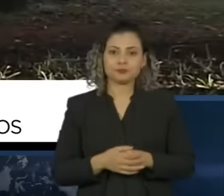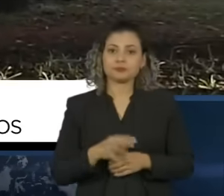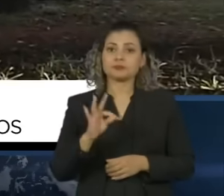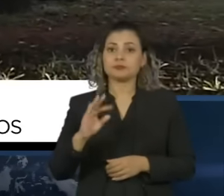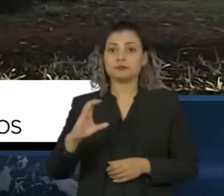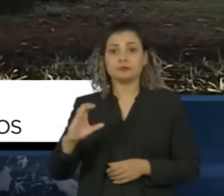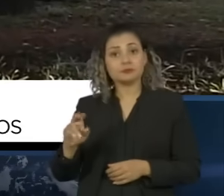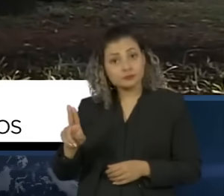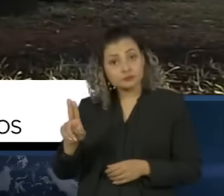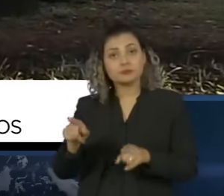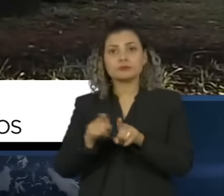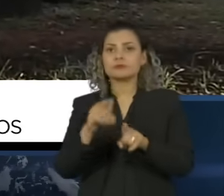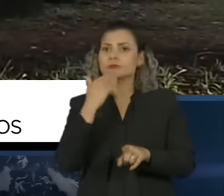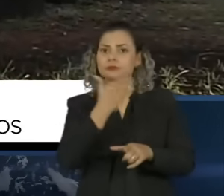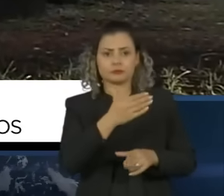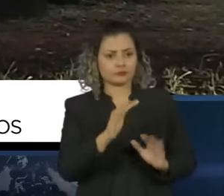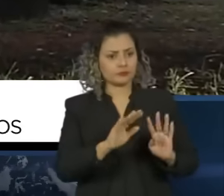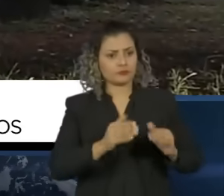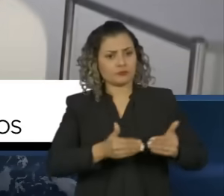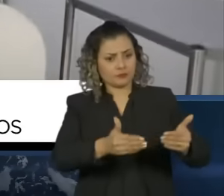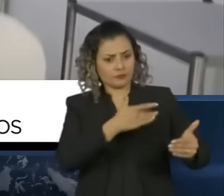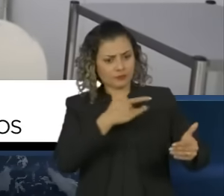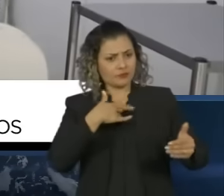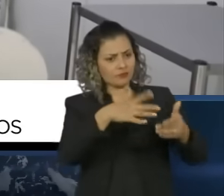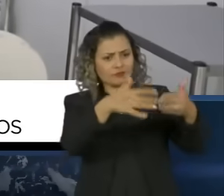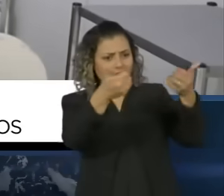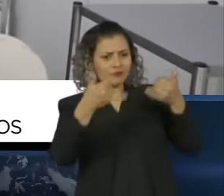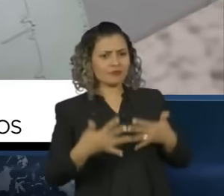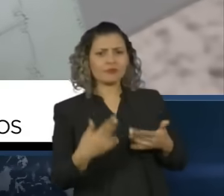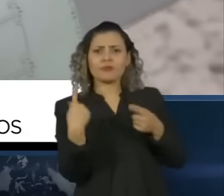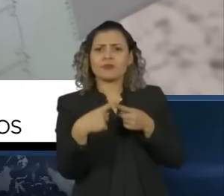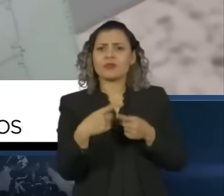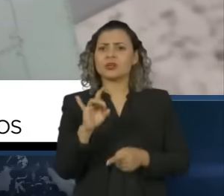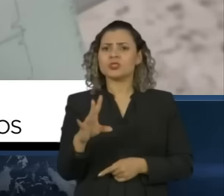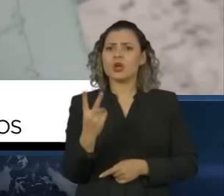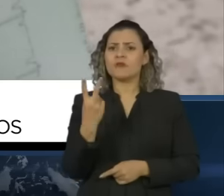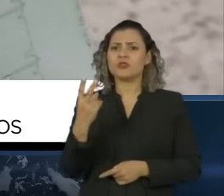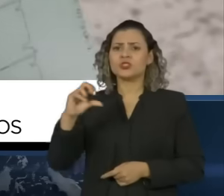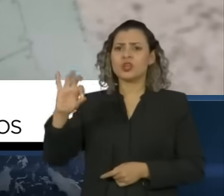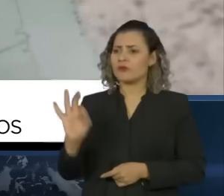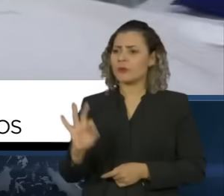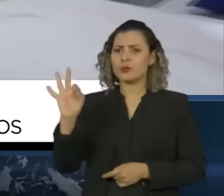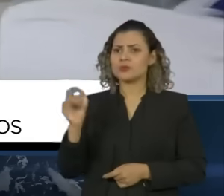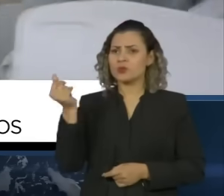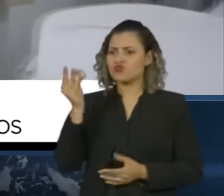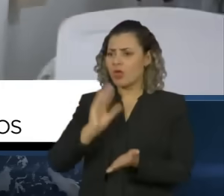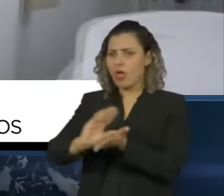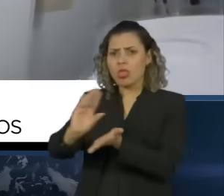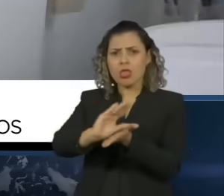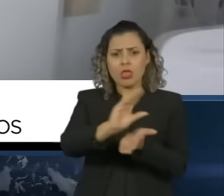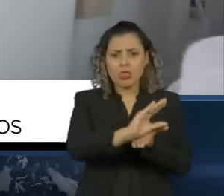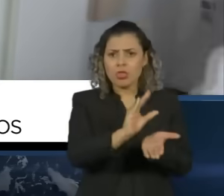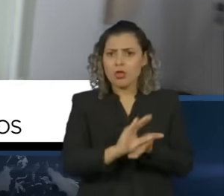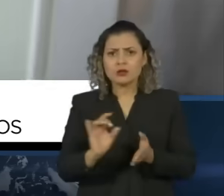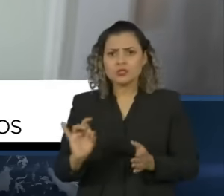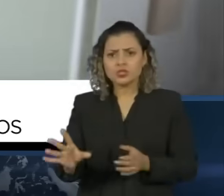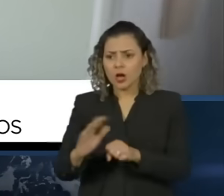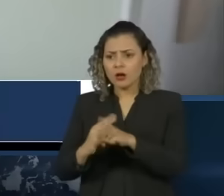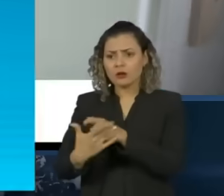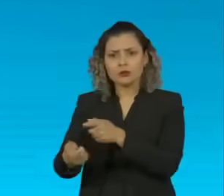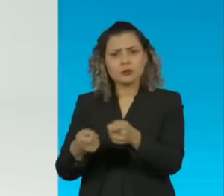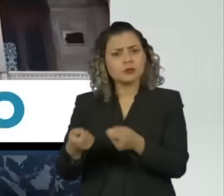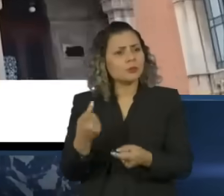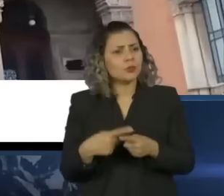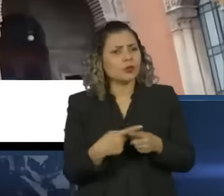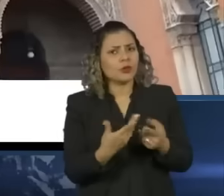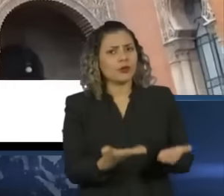pede explicação para o Ministério da Saúde sobre a execução de apenas 29% das verbas destinadas ao combate do